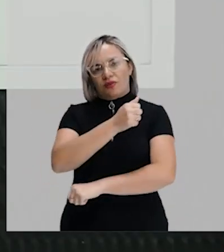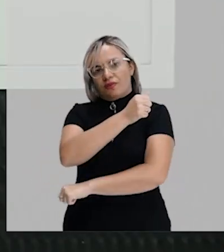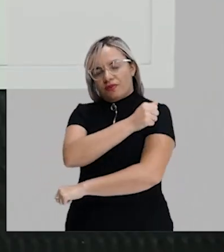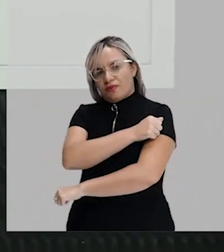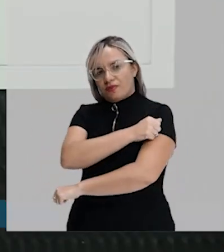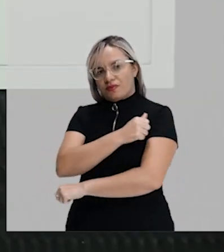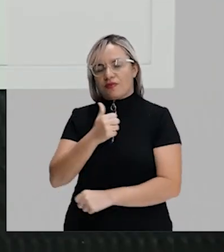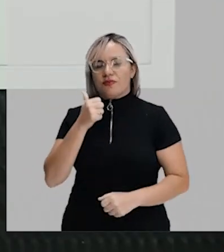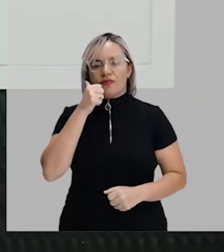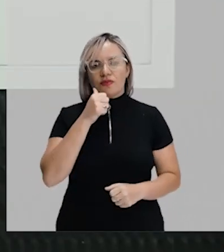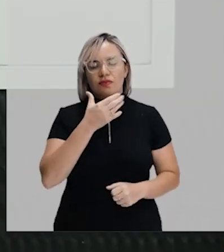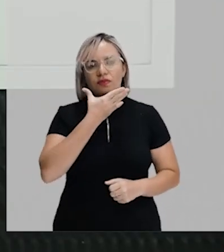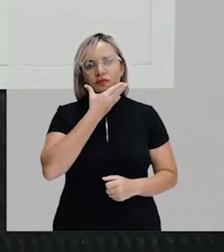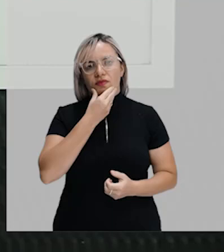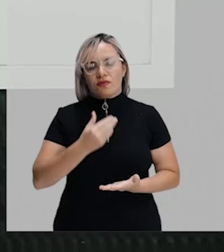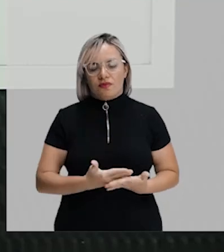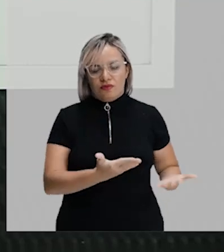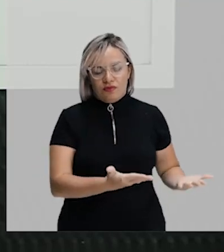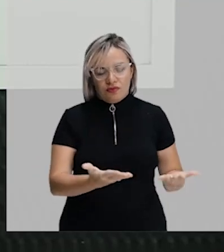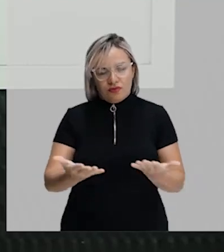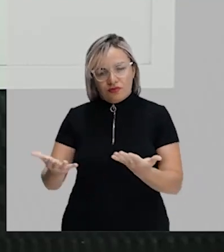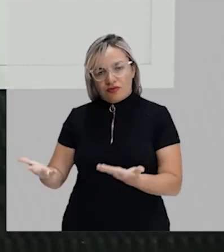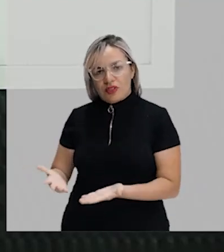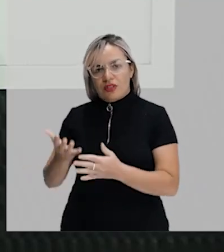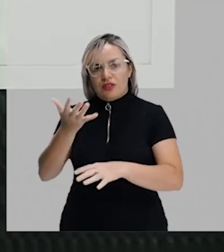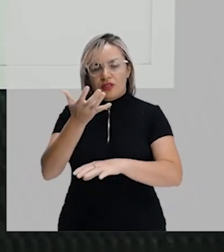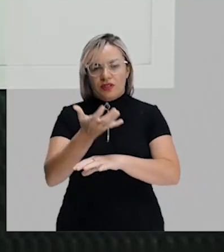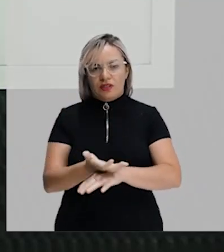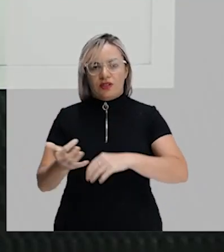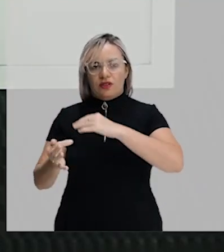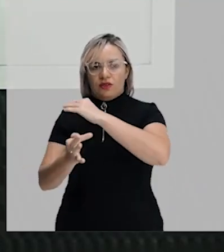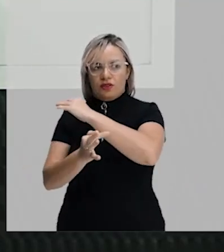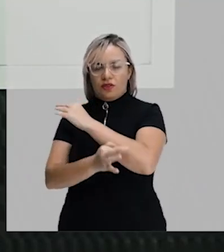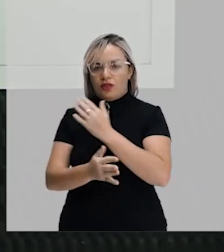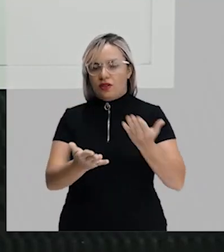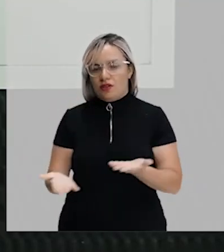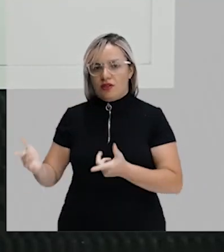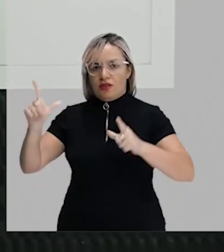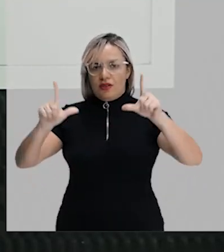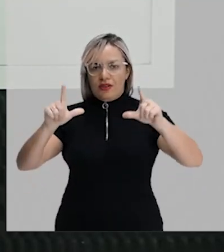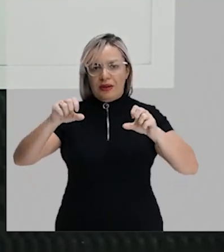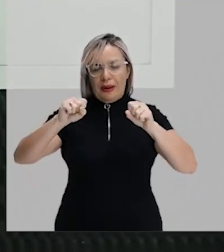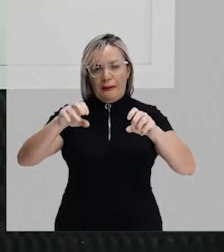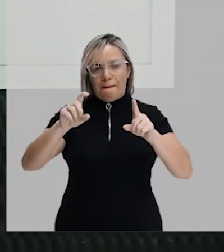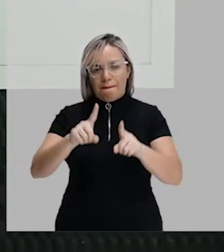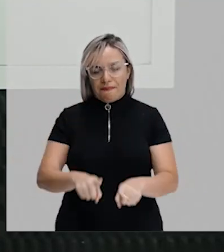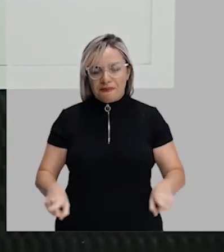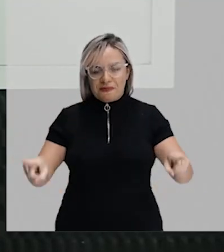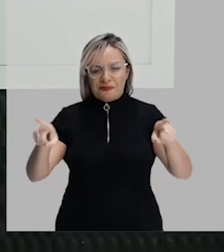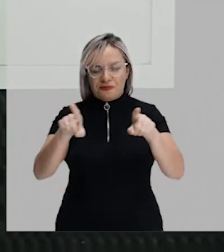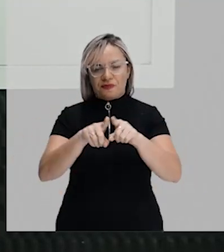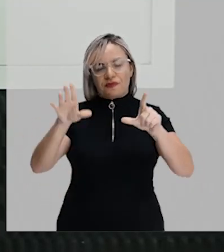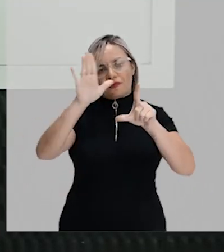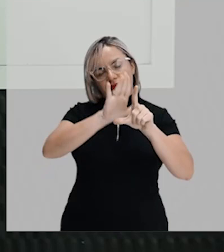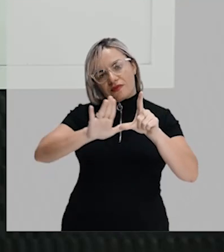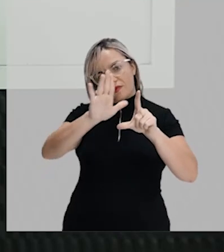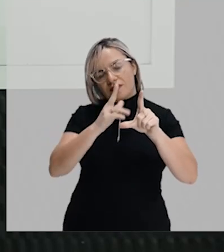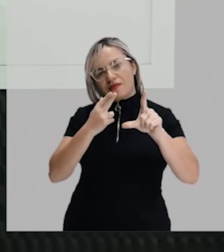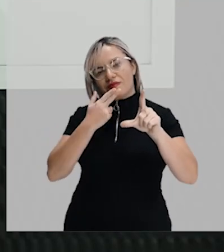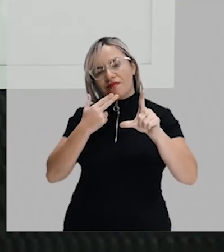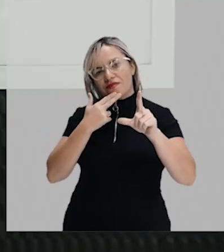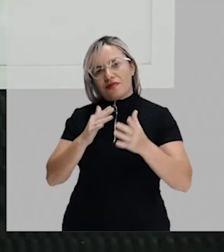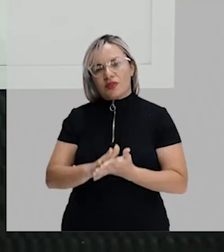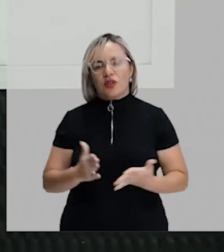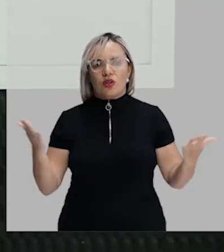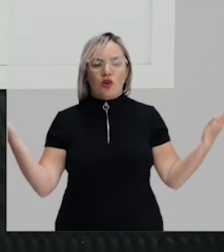aluna, olá, aluno. Seja bem-vindo a mais uma aula de física, né? Aqui pela TV Educação e também pela plataforma Gonçalves Dias, né?